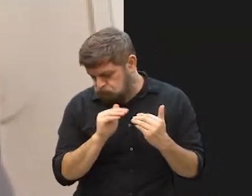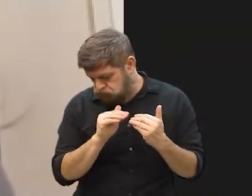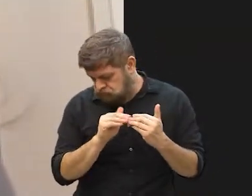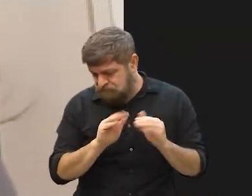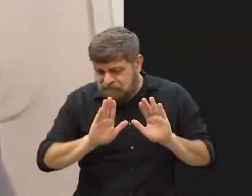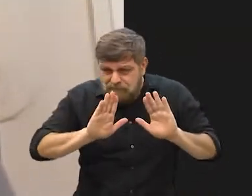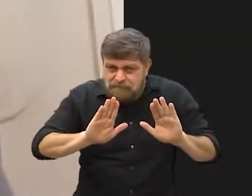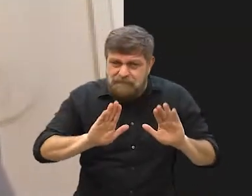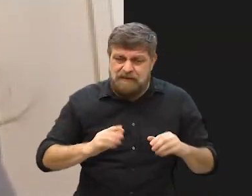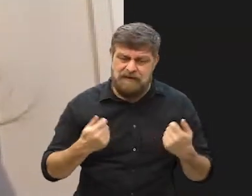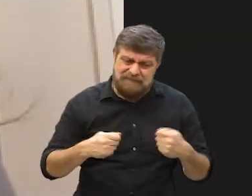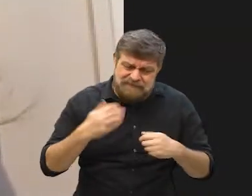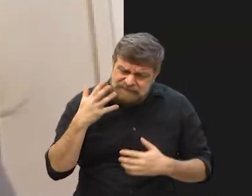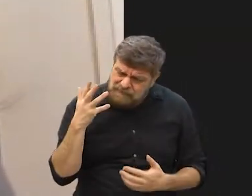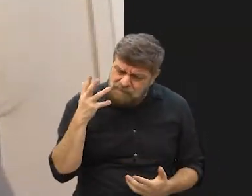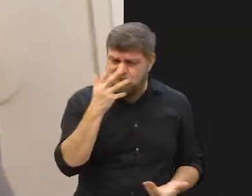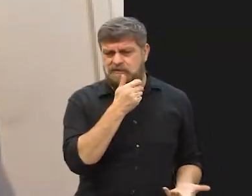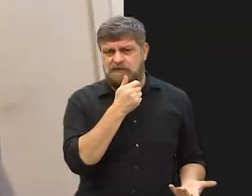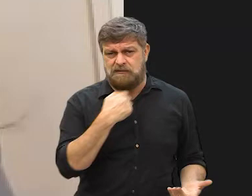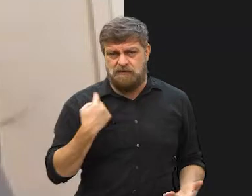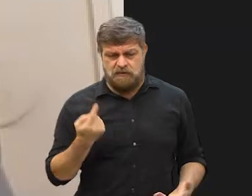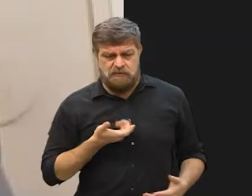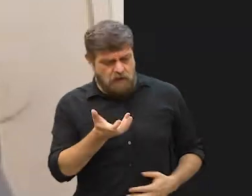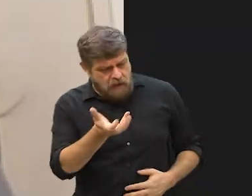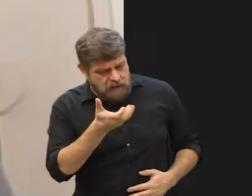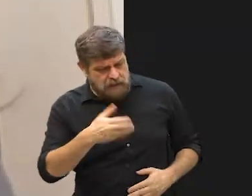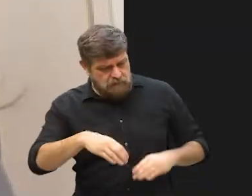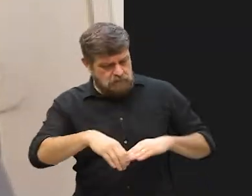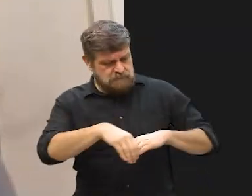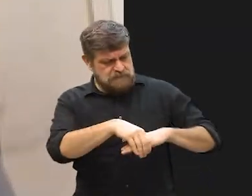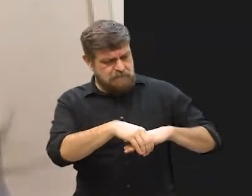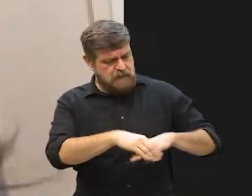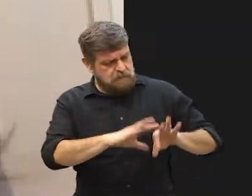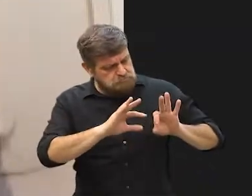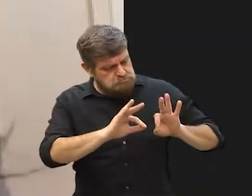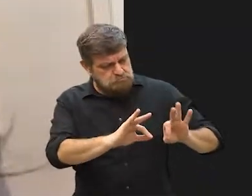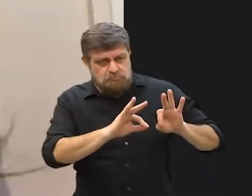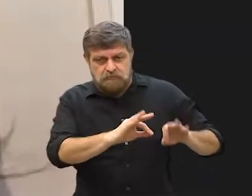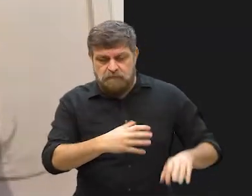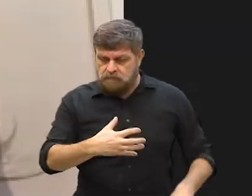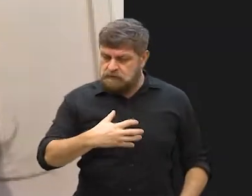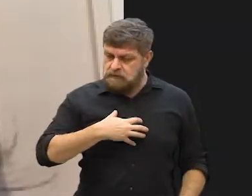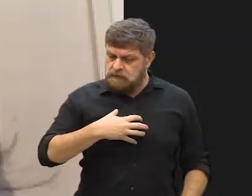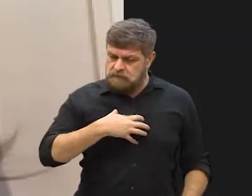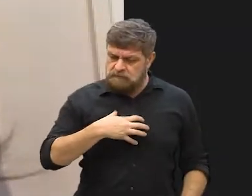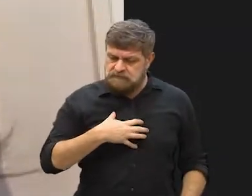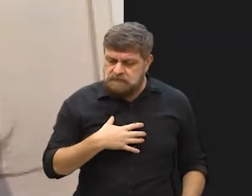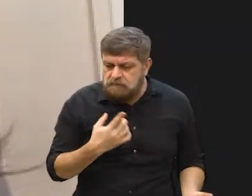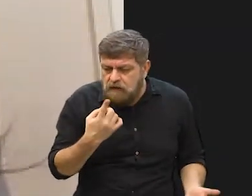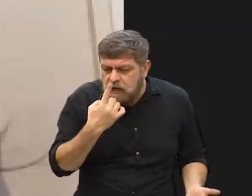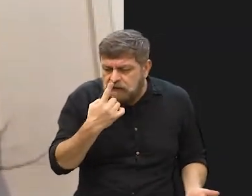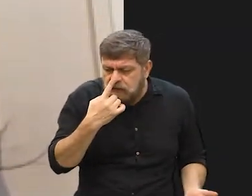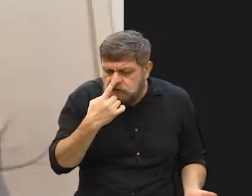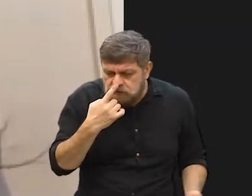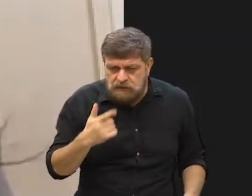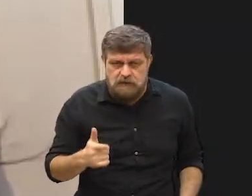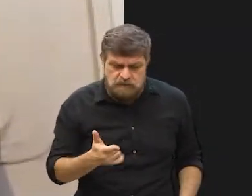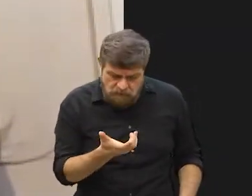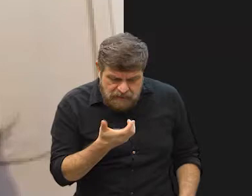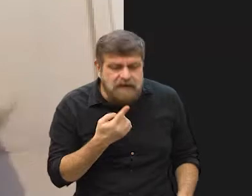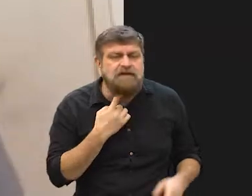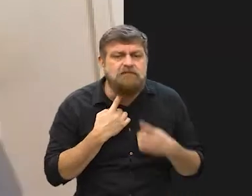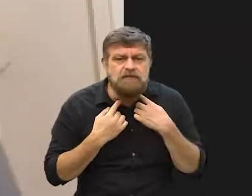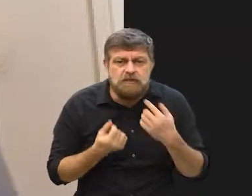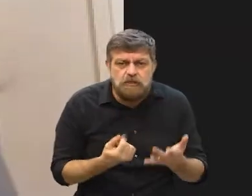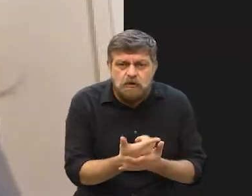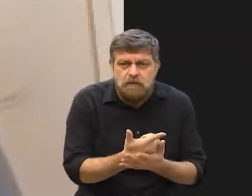confortável, mas eu acho que nós queremos também algo que faça com que a gente se identifique, né, com aquele calçado que